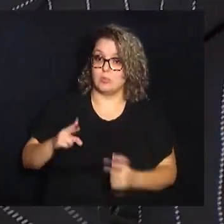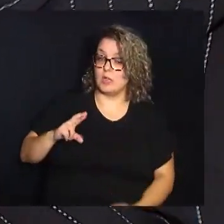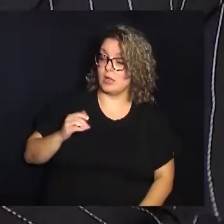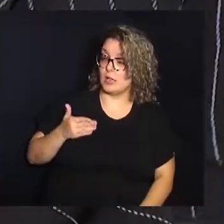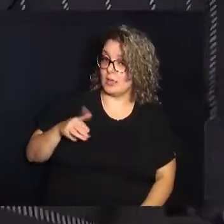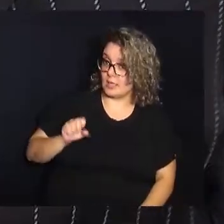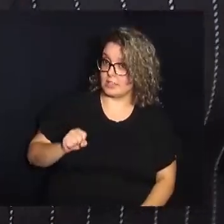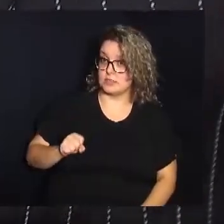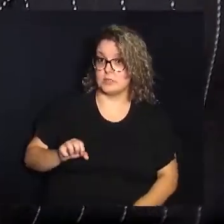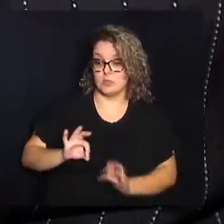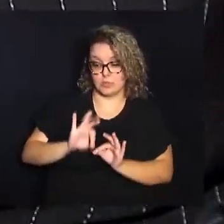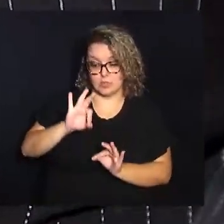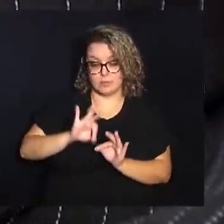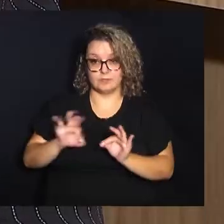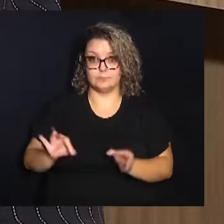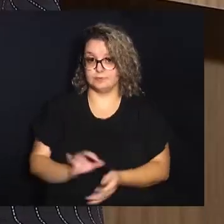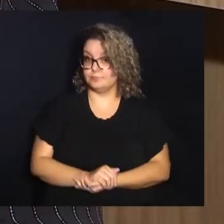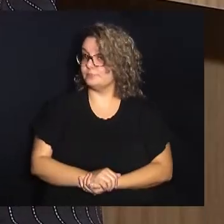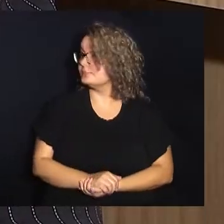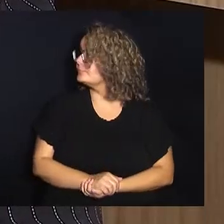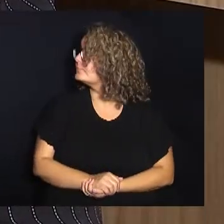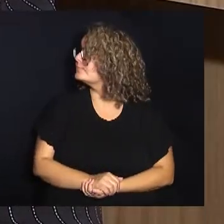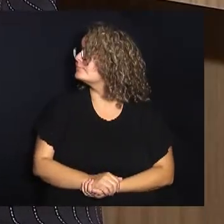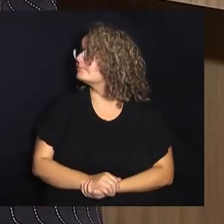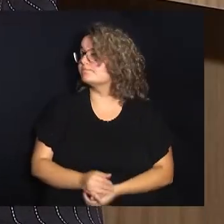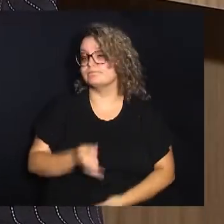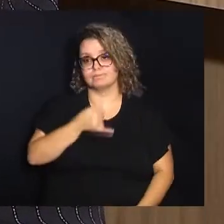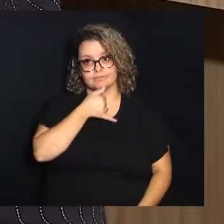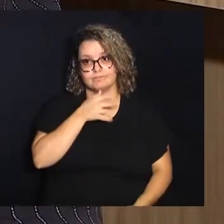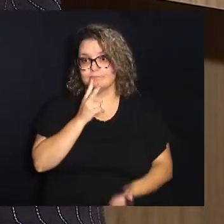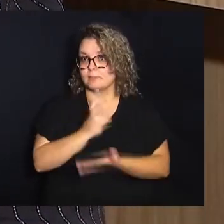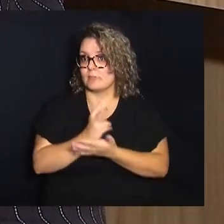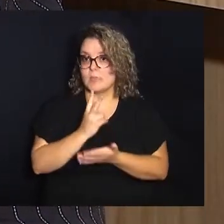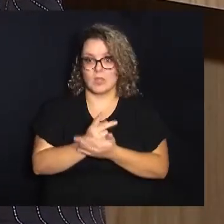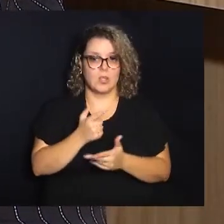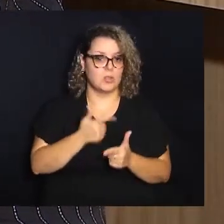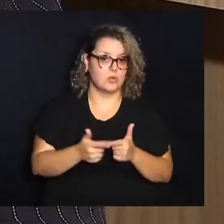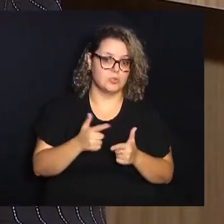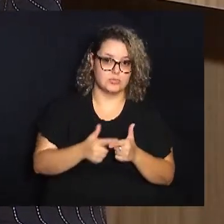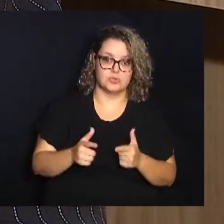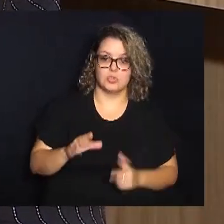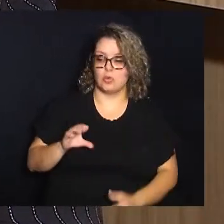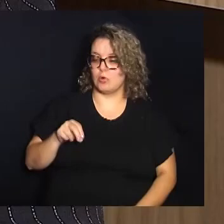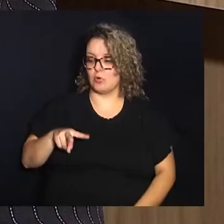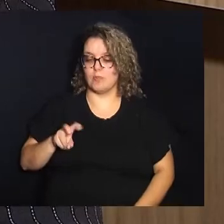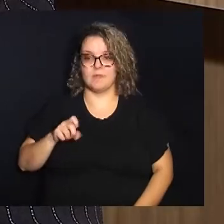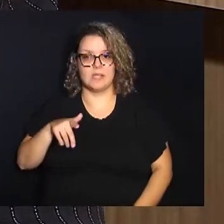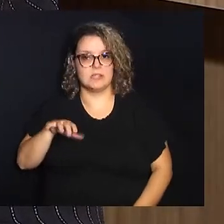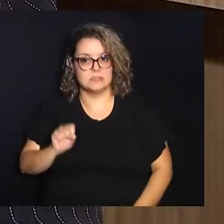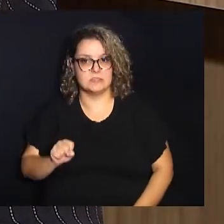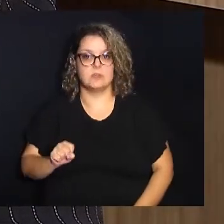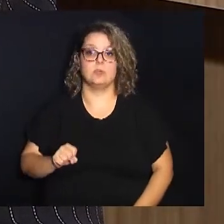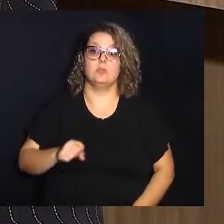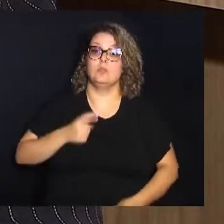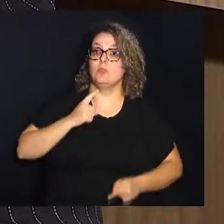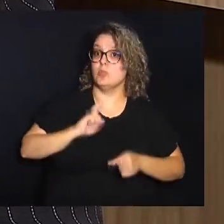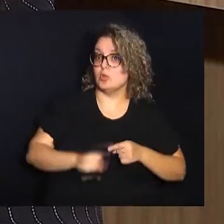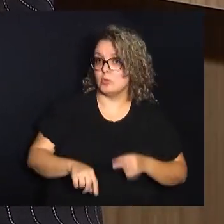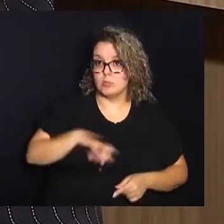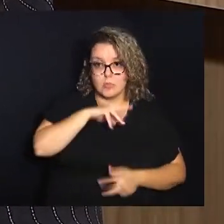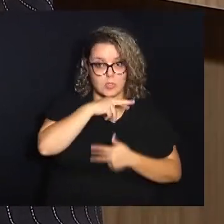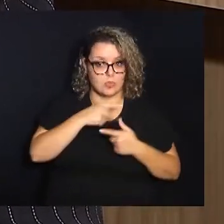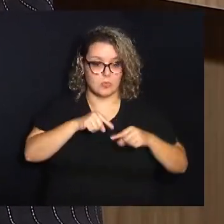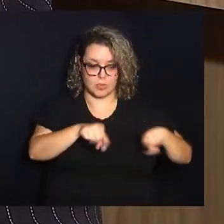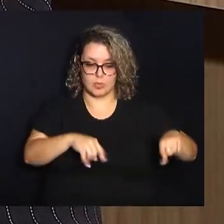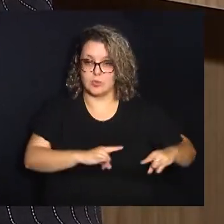certas raças ou tamanhos infelizmente é é direto problemas de Convenções do condomínio que proíbe ter